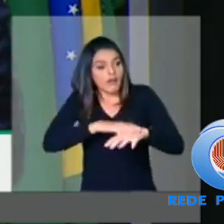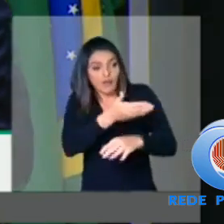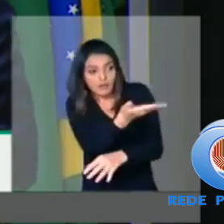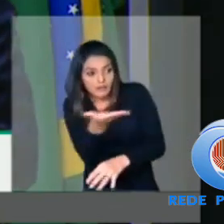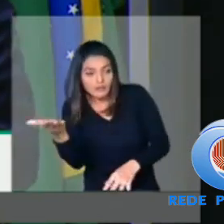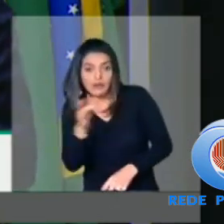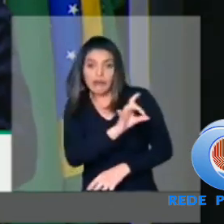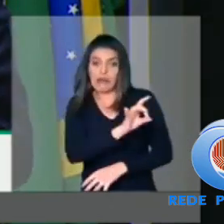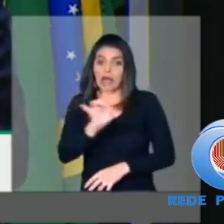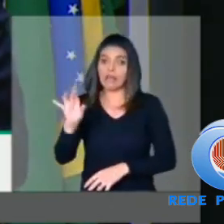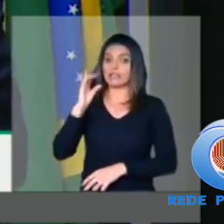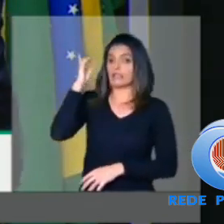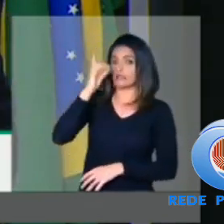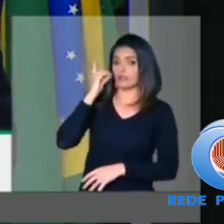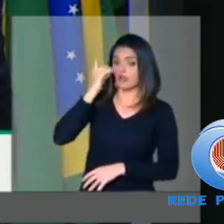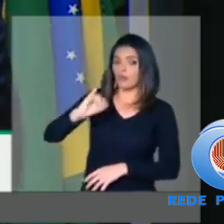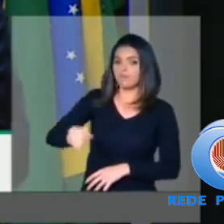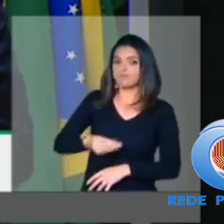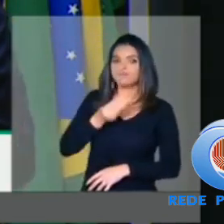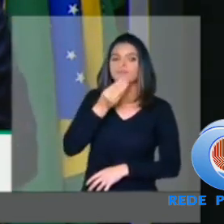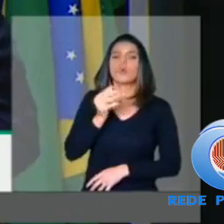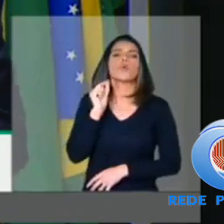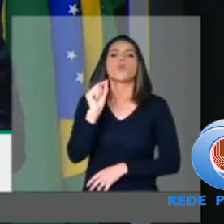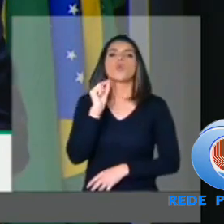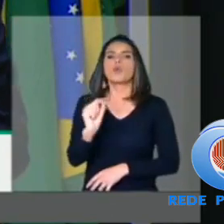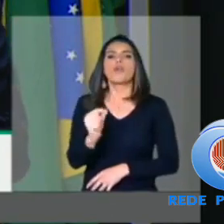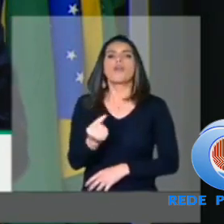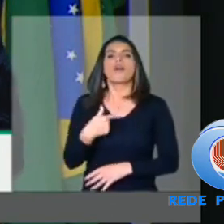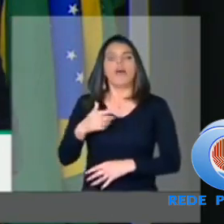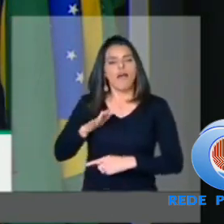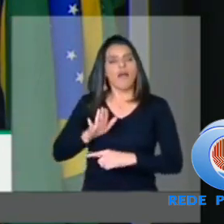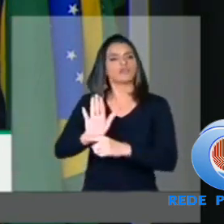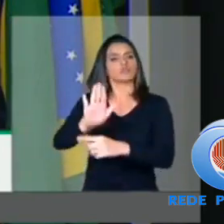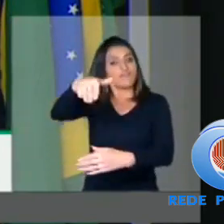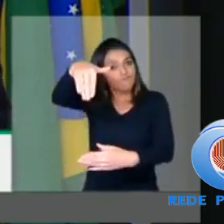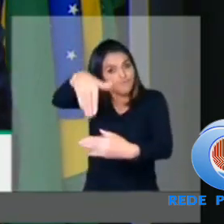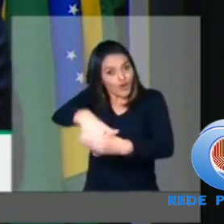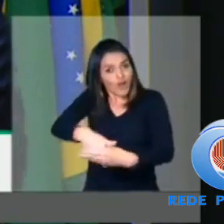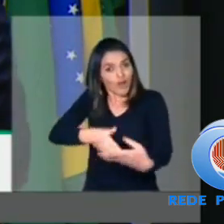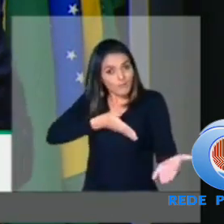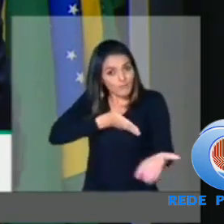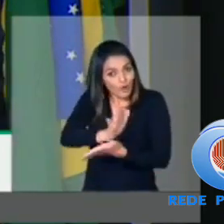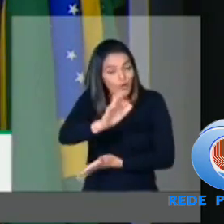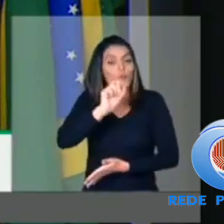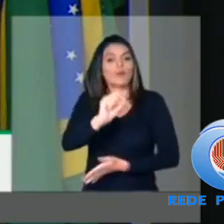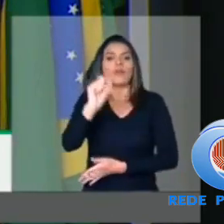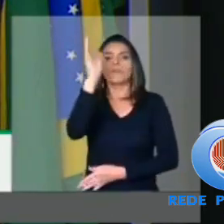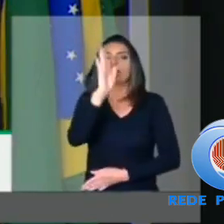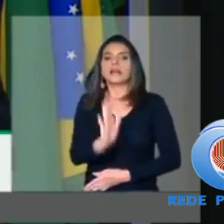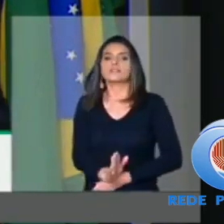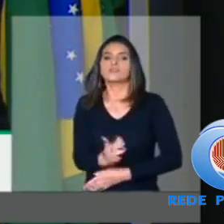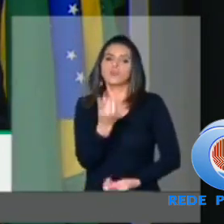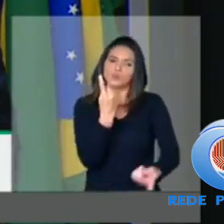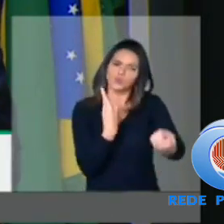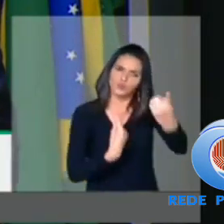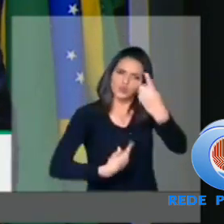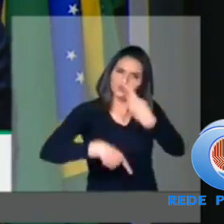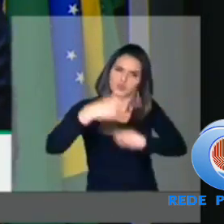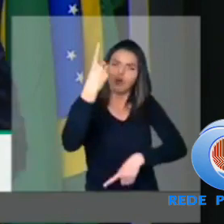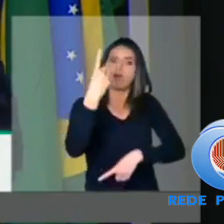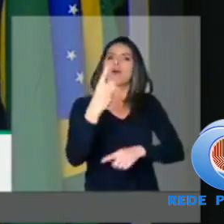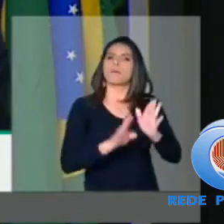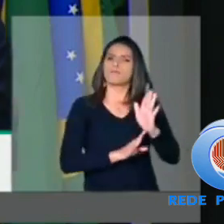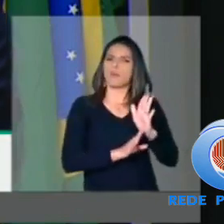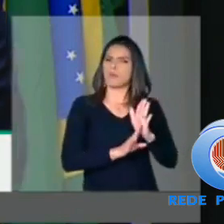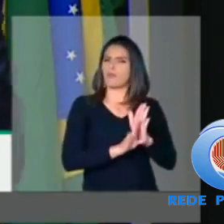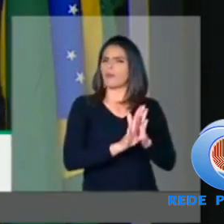dos senhores e senhoras, a oportunidade de ver e contribuir para que o Brasil volte a crescer. E eu não vou abrir